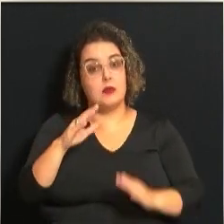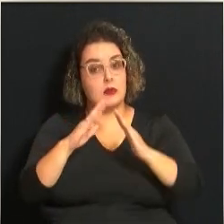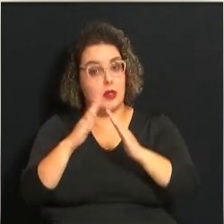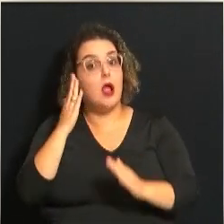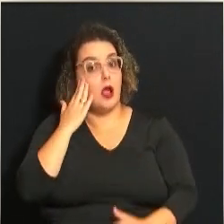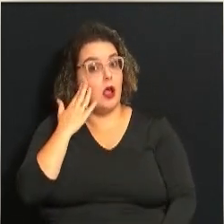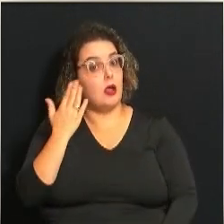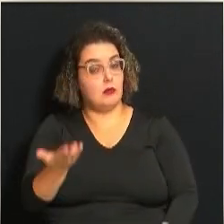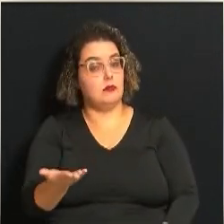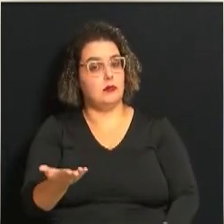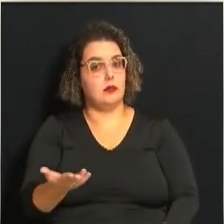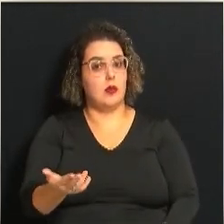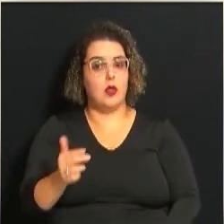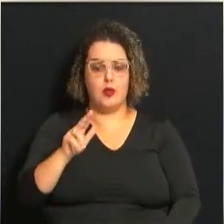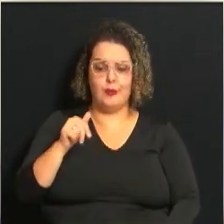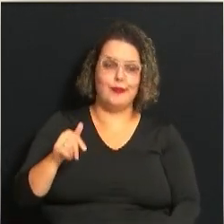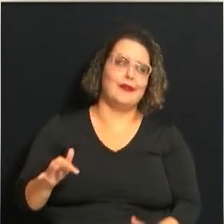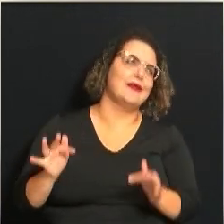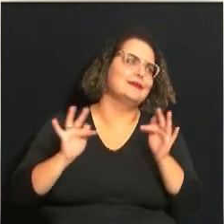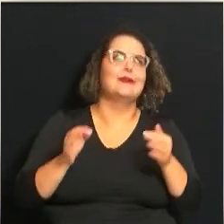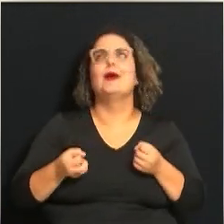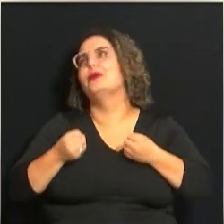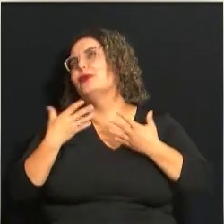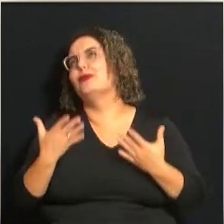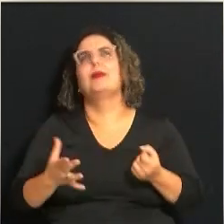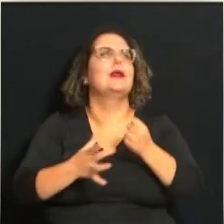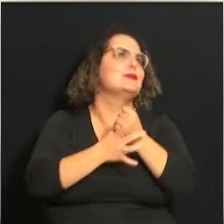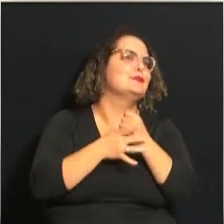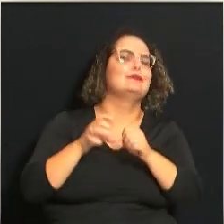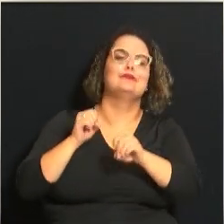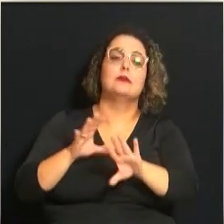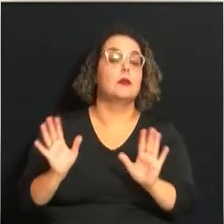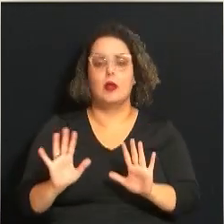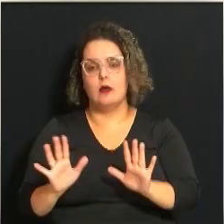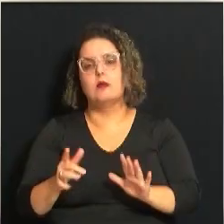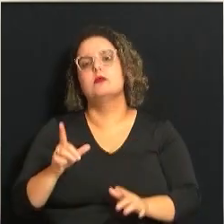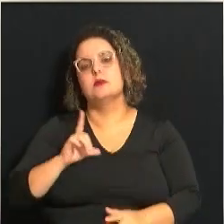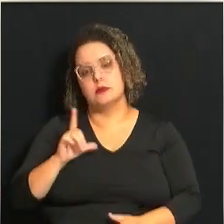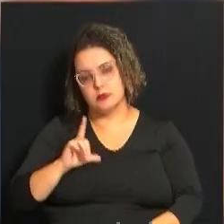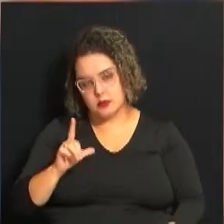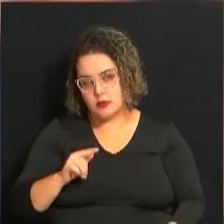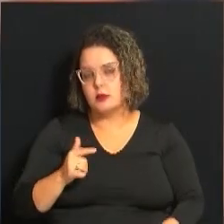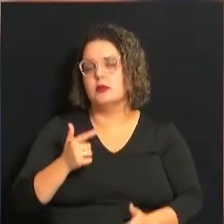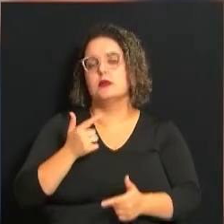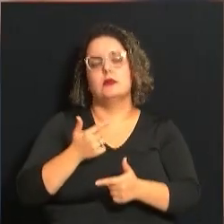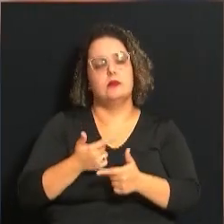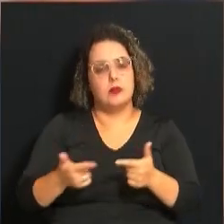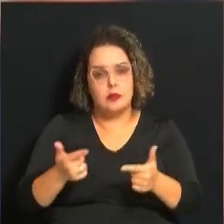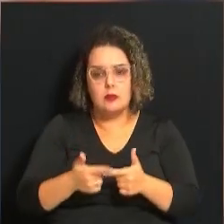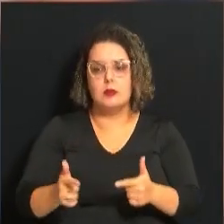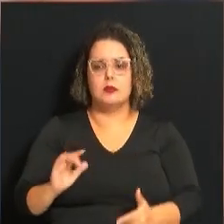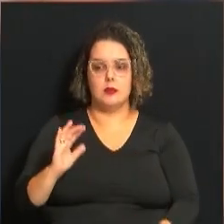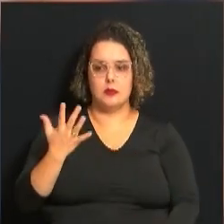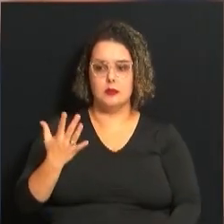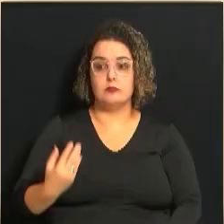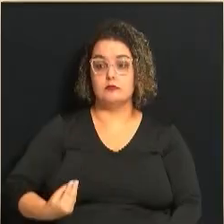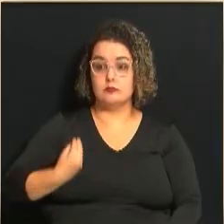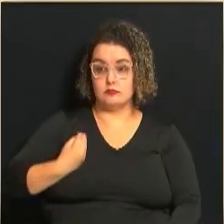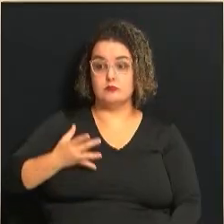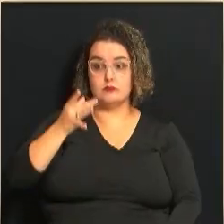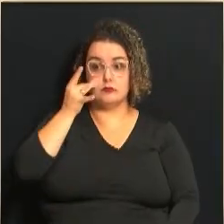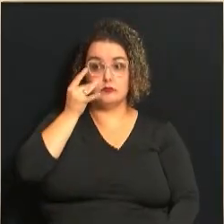gente nunca vai ficar contente e falar, não, está tudo bem, segurança, educação, não, tem sempre alguma coisa para ser tratado. Estiveram presentes na